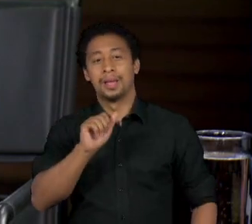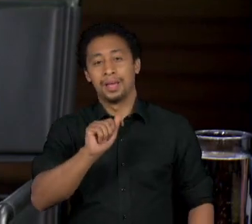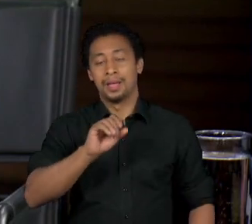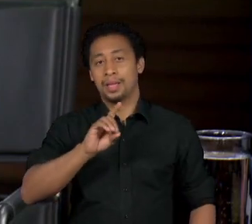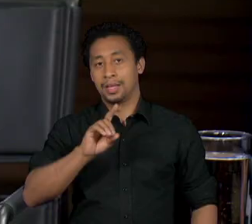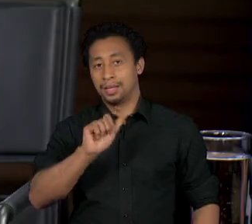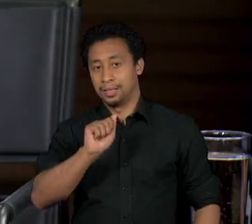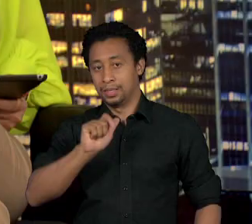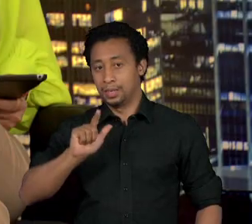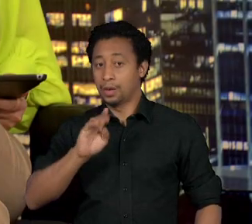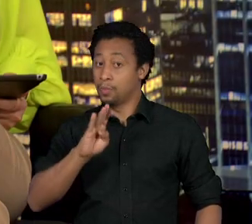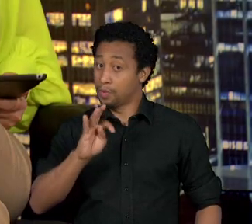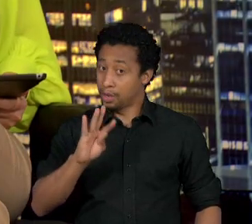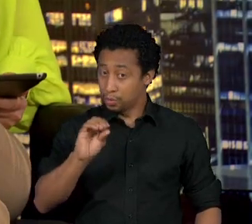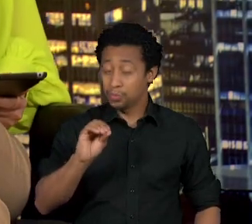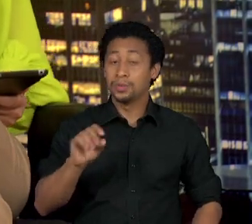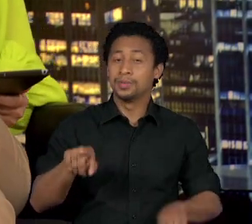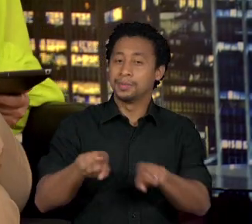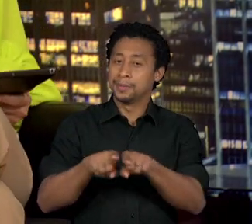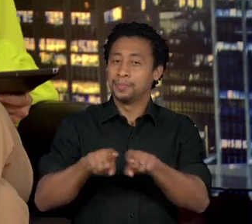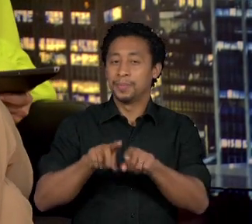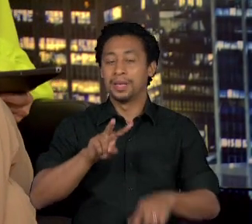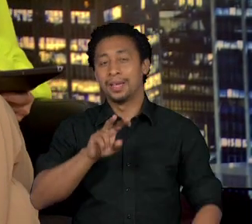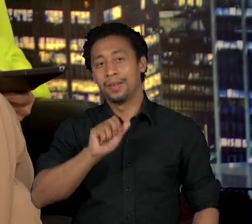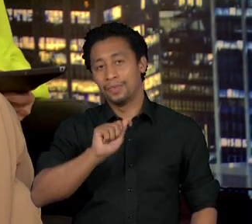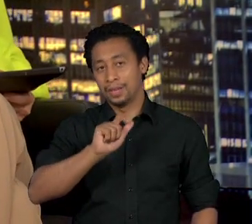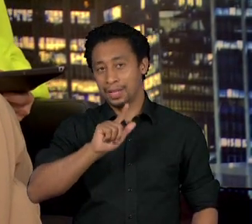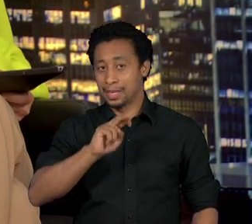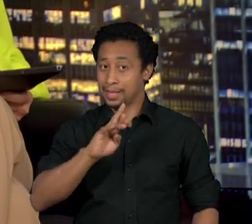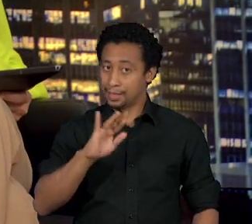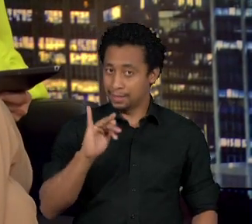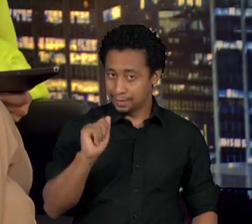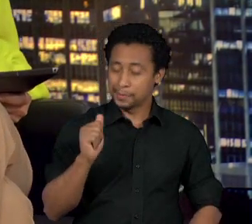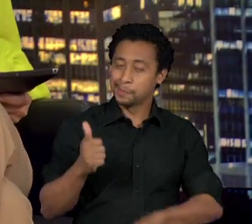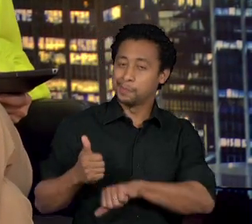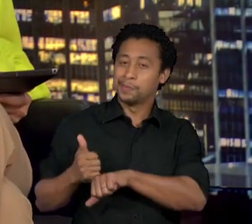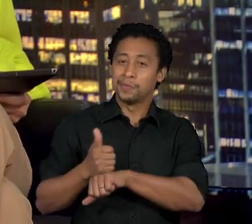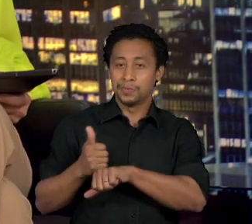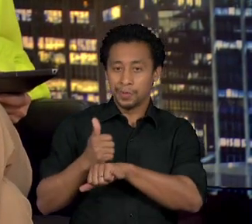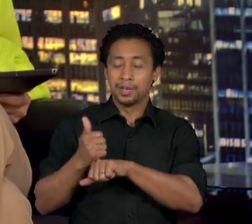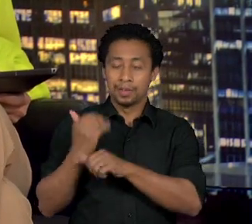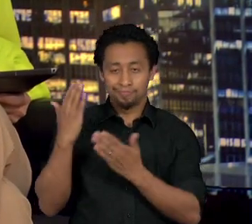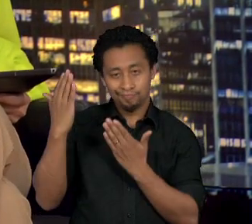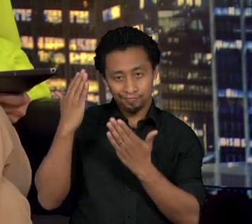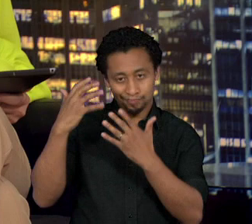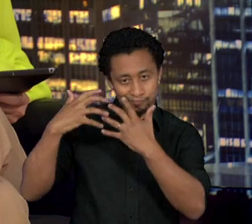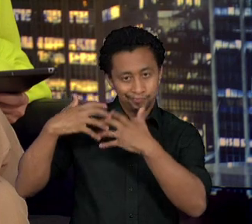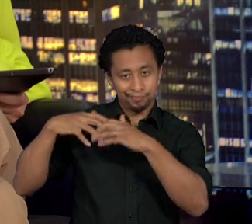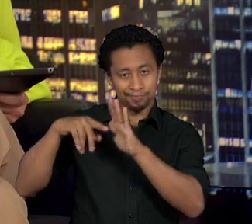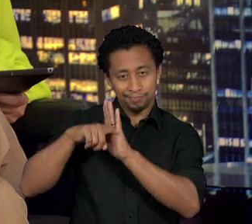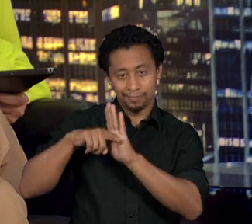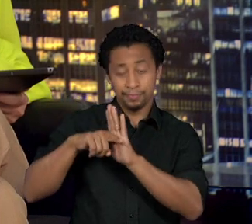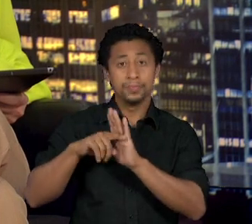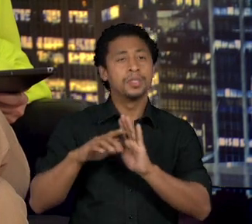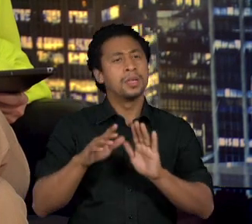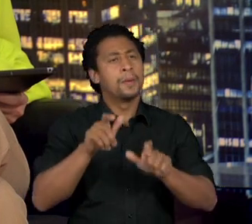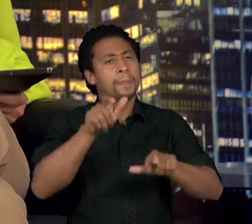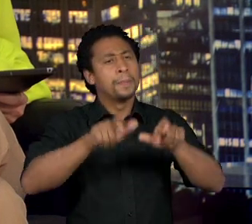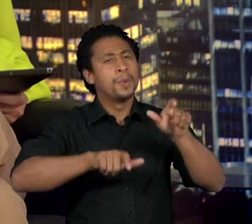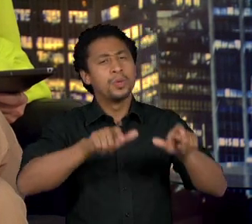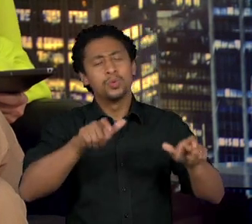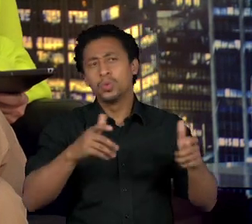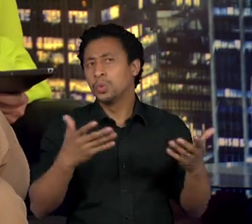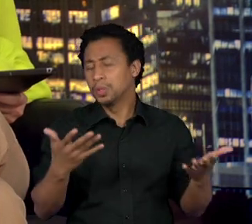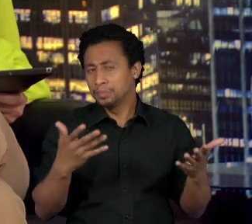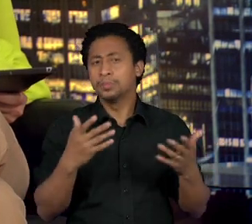Valéria Serral. Uma outra questão sobre a memória é que pessoas que tiveram Covid também têm tido essa queixa, não é? Que